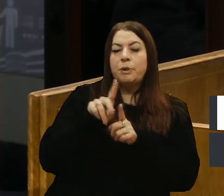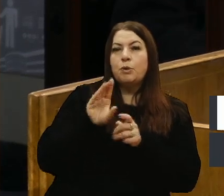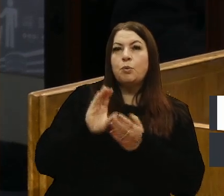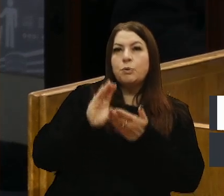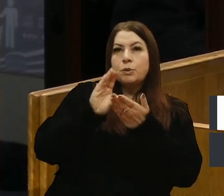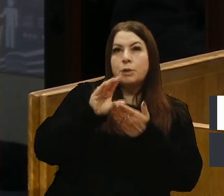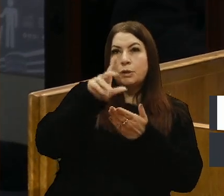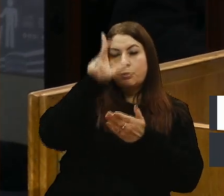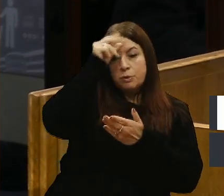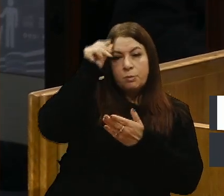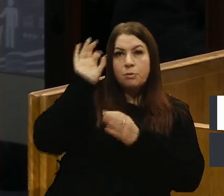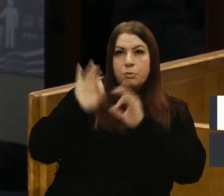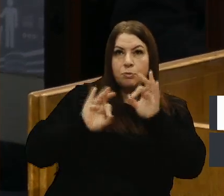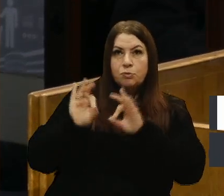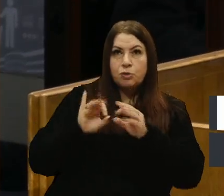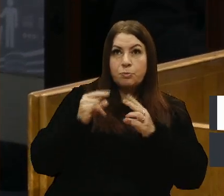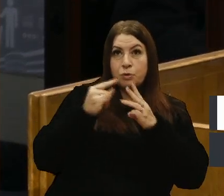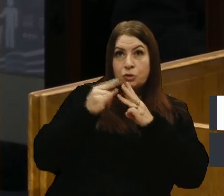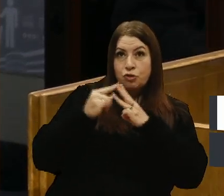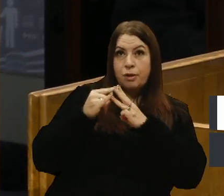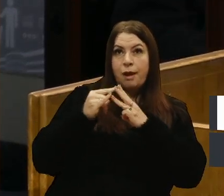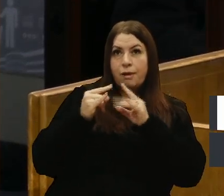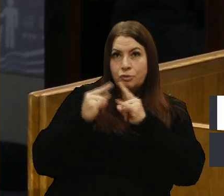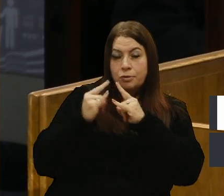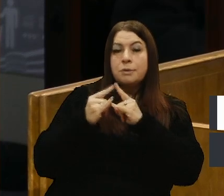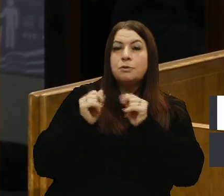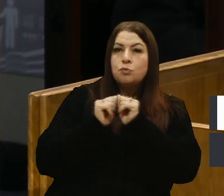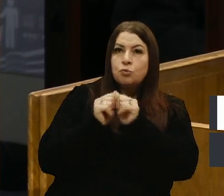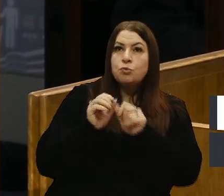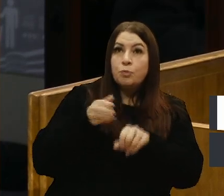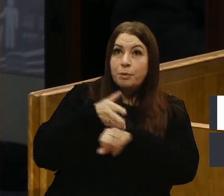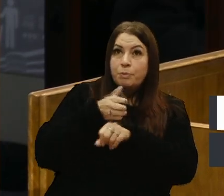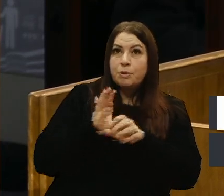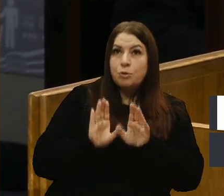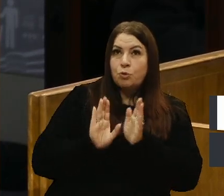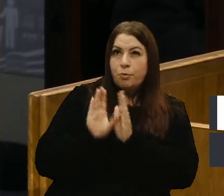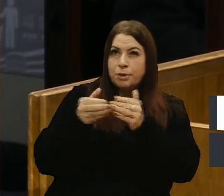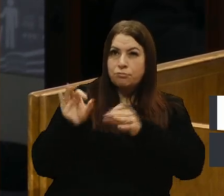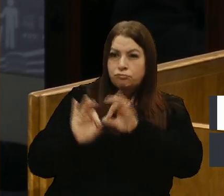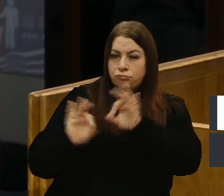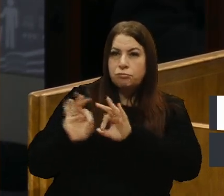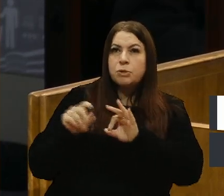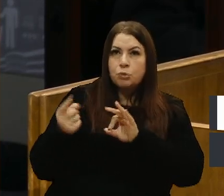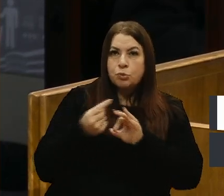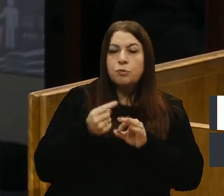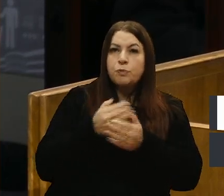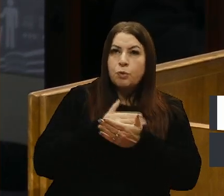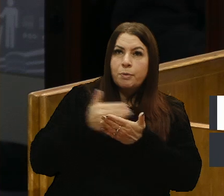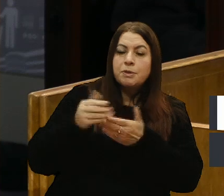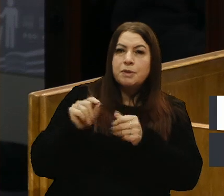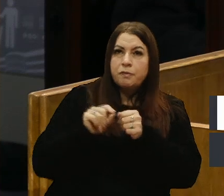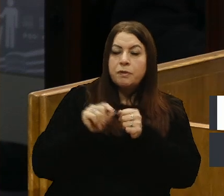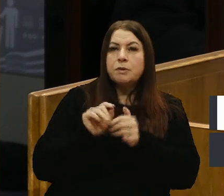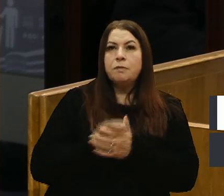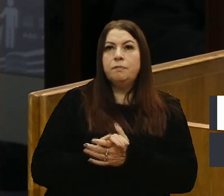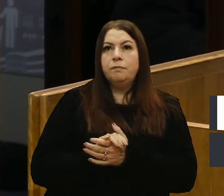como entidades que fazem parte da comissão organizadora, vão começar a fazer